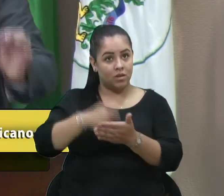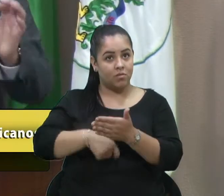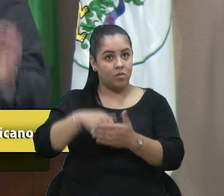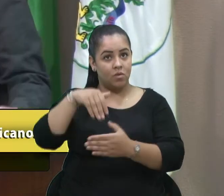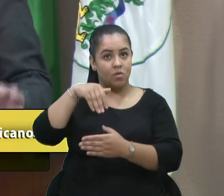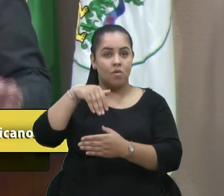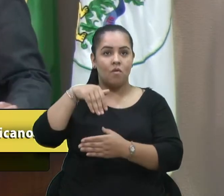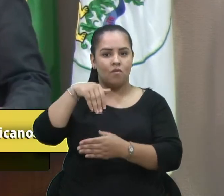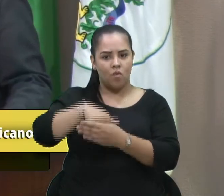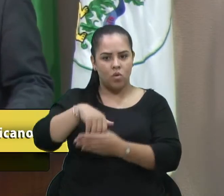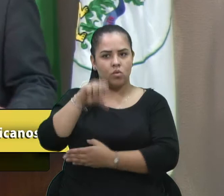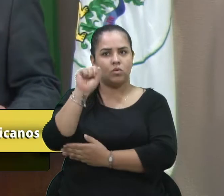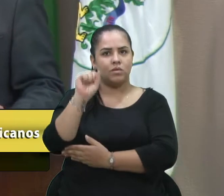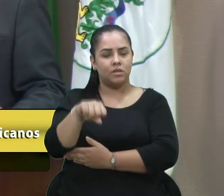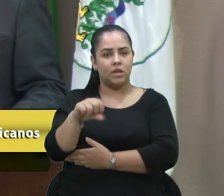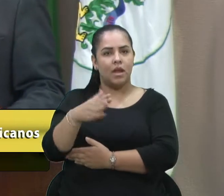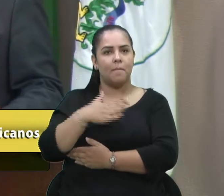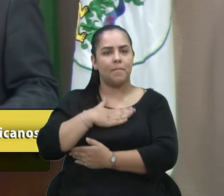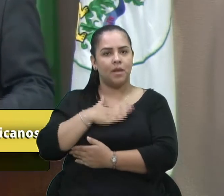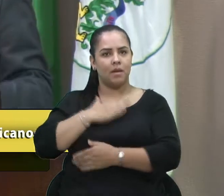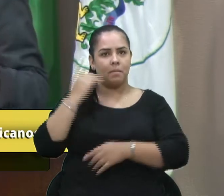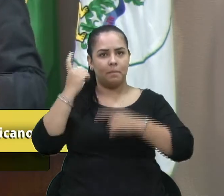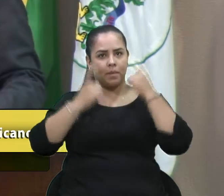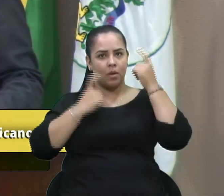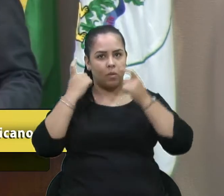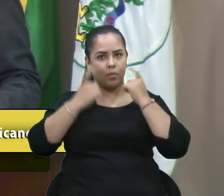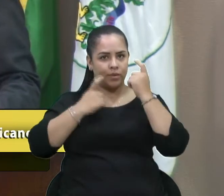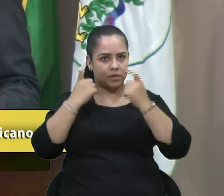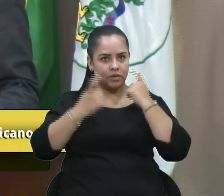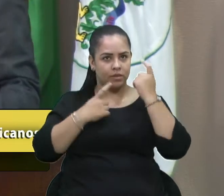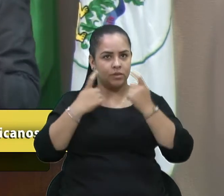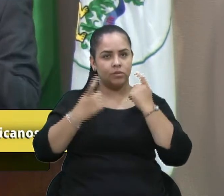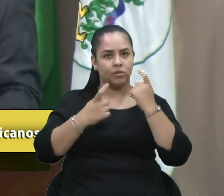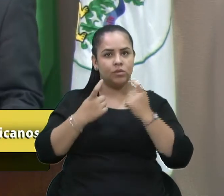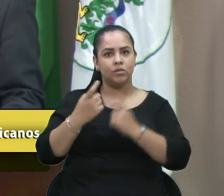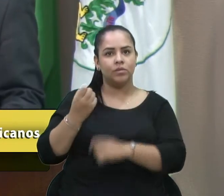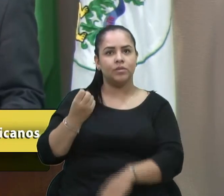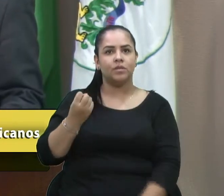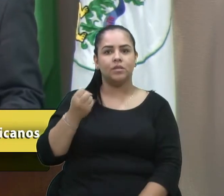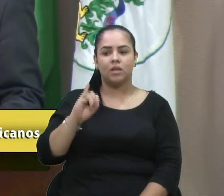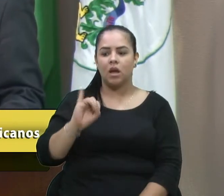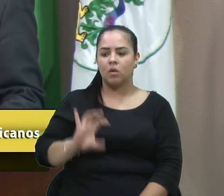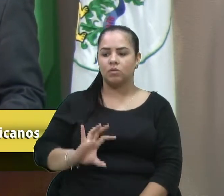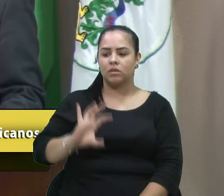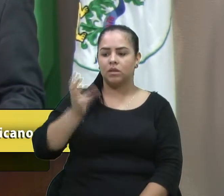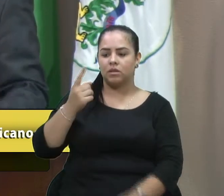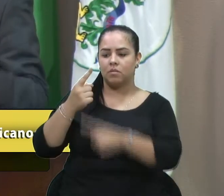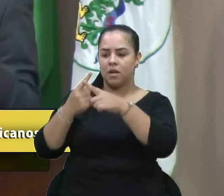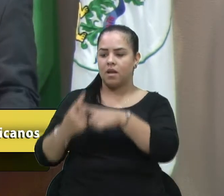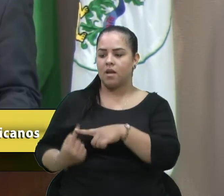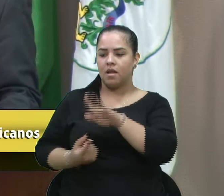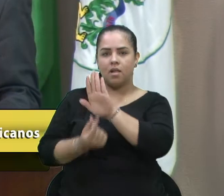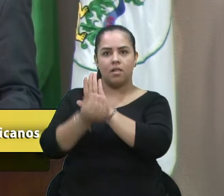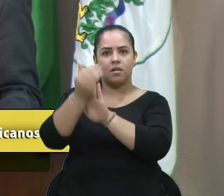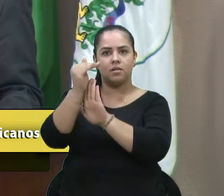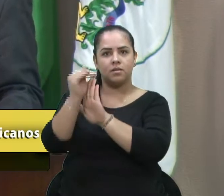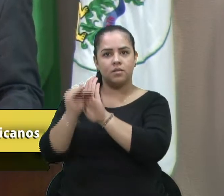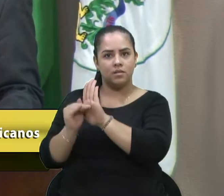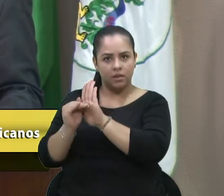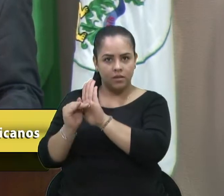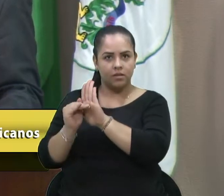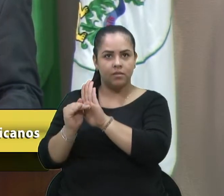minha preocupação a respeito de haver uma licitação e nesta